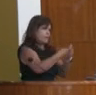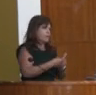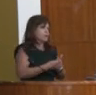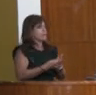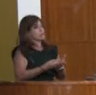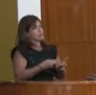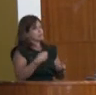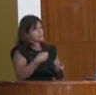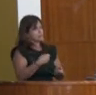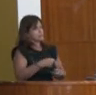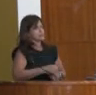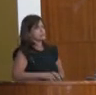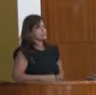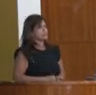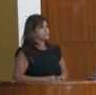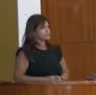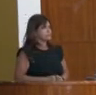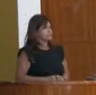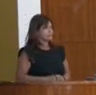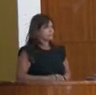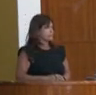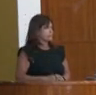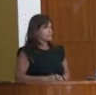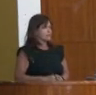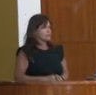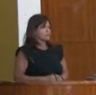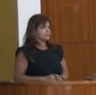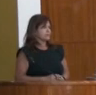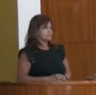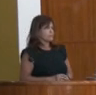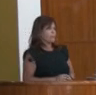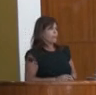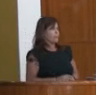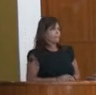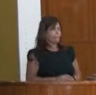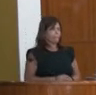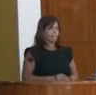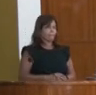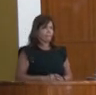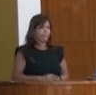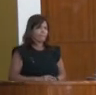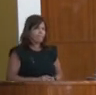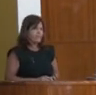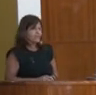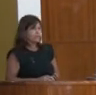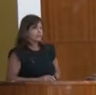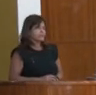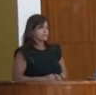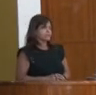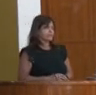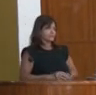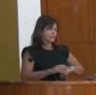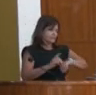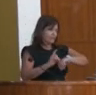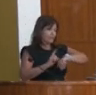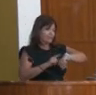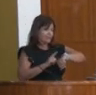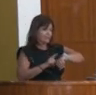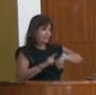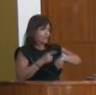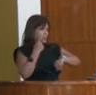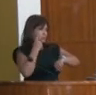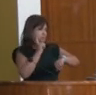obrigação, né? Eu queria também dar umas outras informaçõezinhas aqui, gente, não sei se eu já passei aqui meu